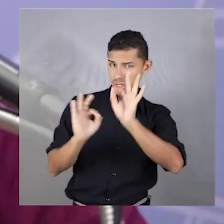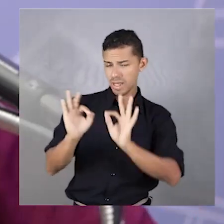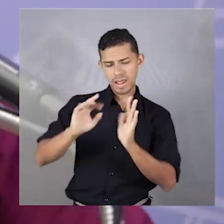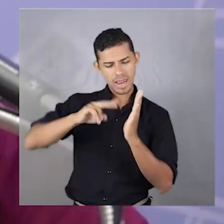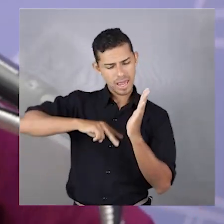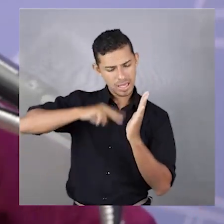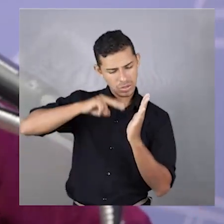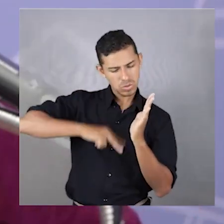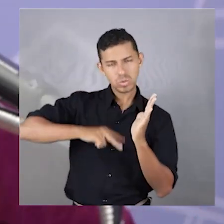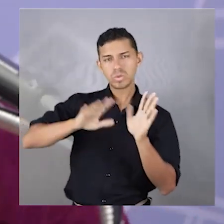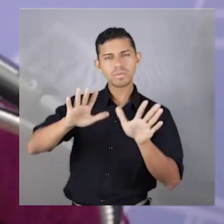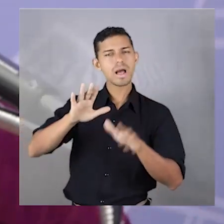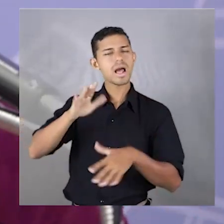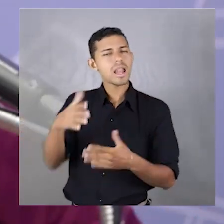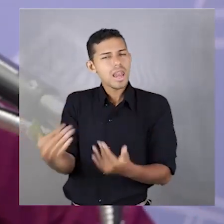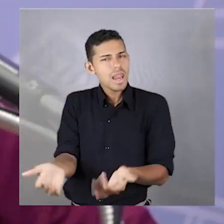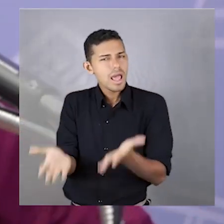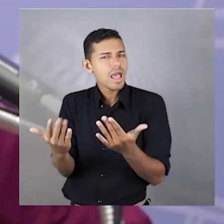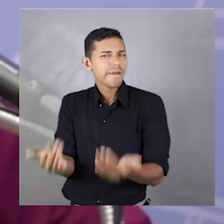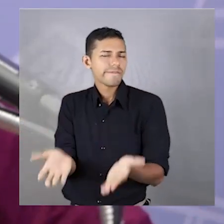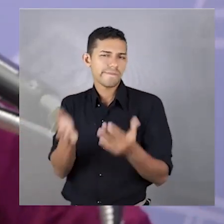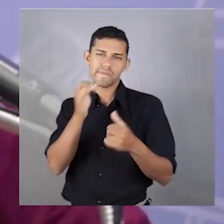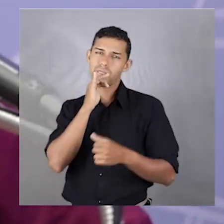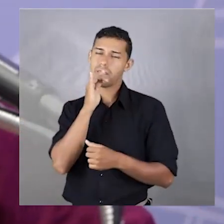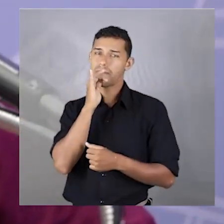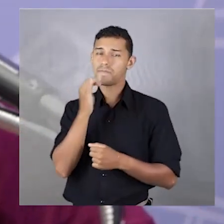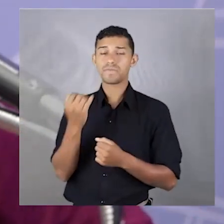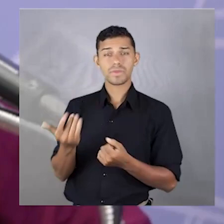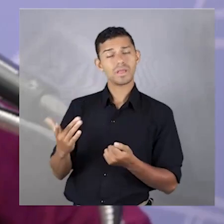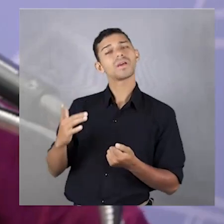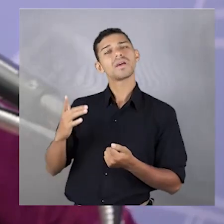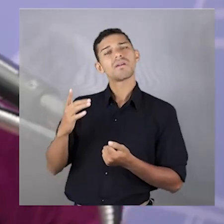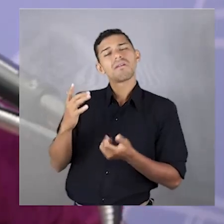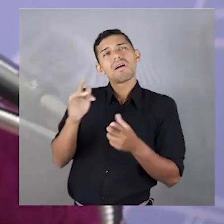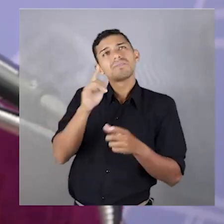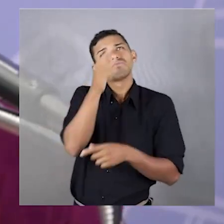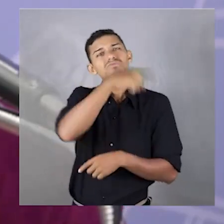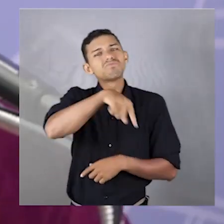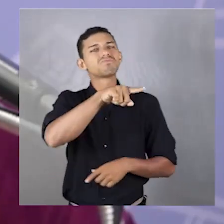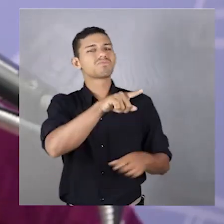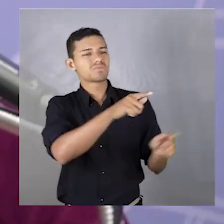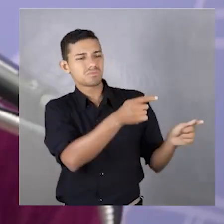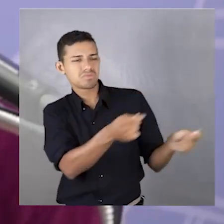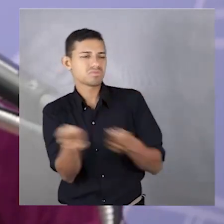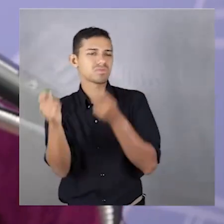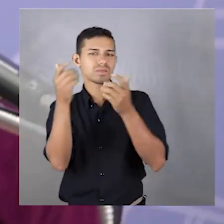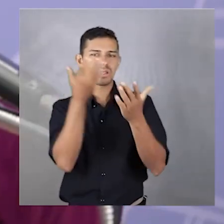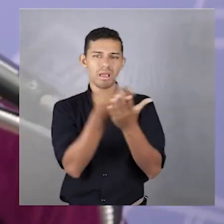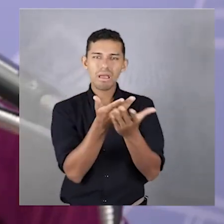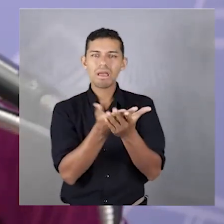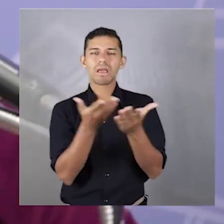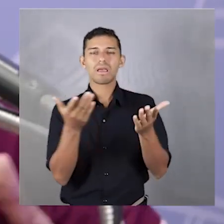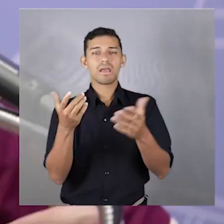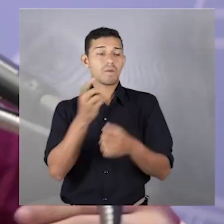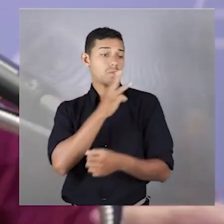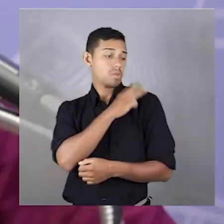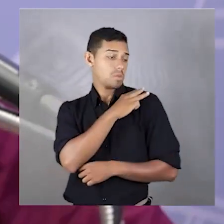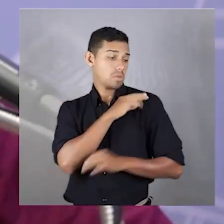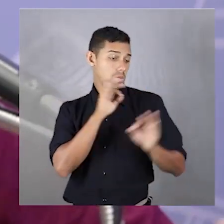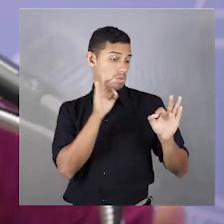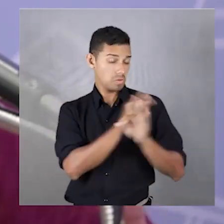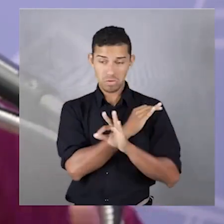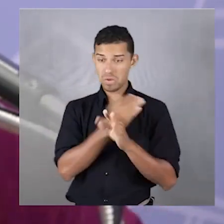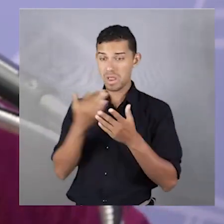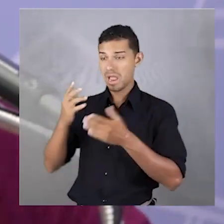de leituras mais tranquilas, mais leves do que a rotina de estudo, né? Principalmente quem está saindo aí do ensino médio, enfrentando